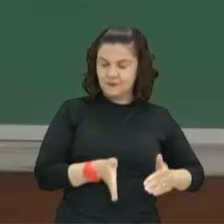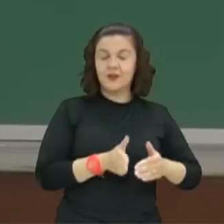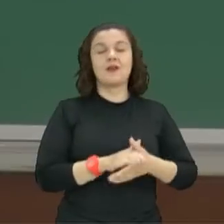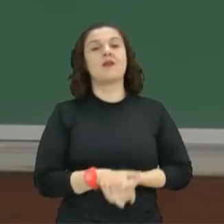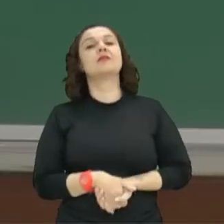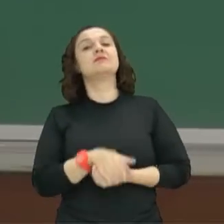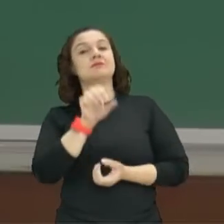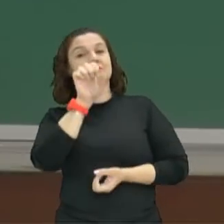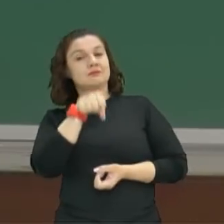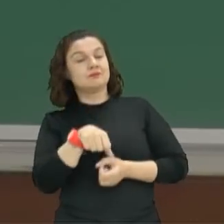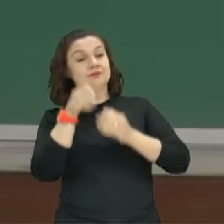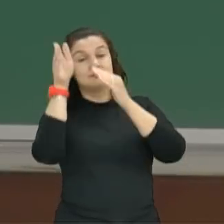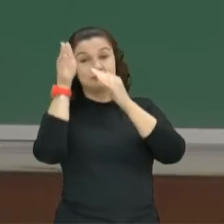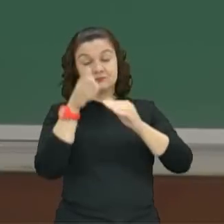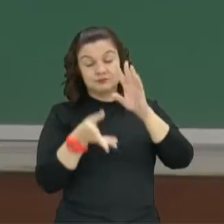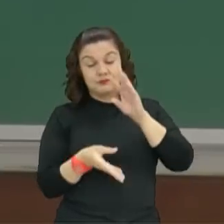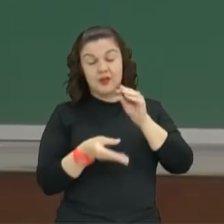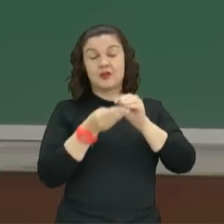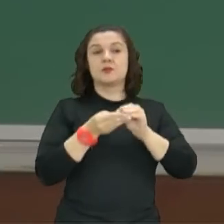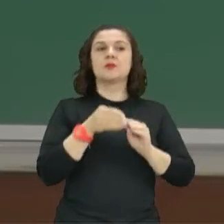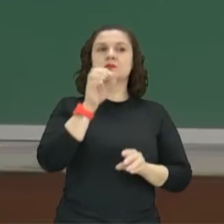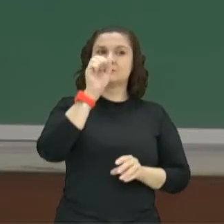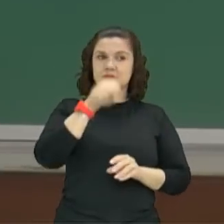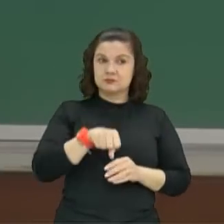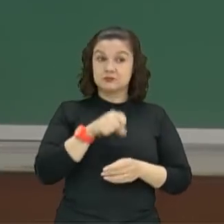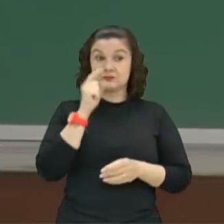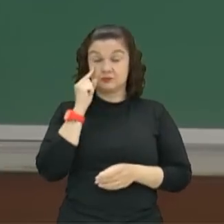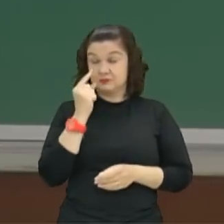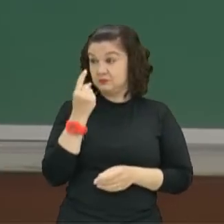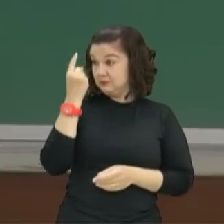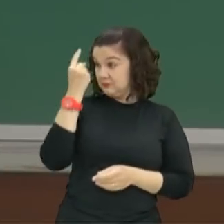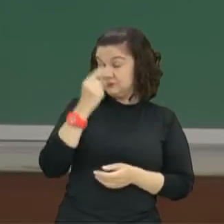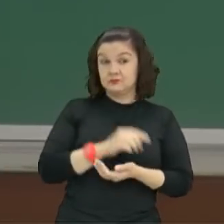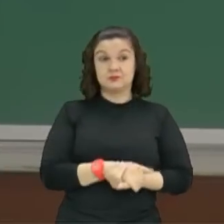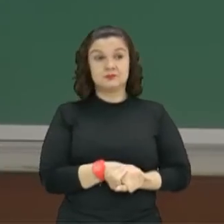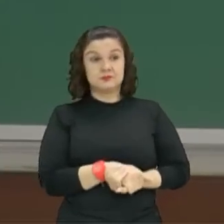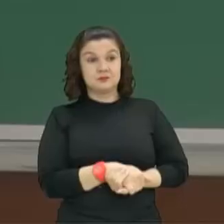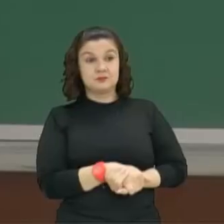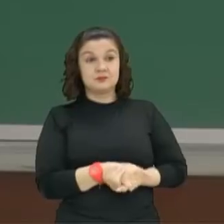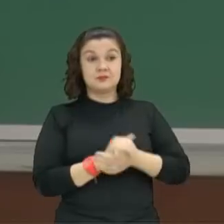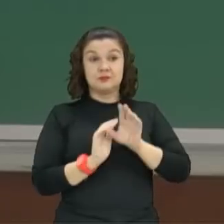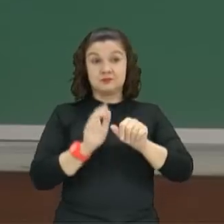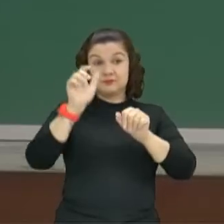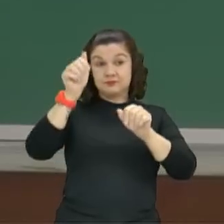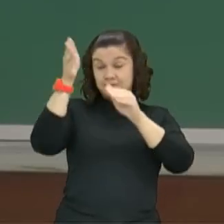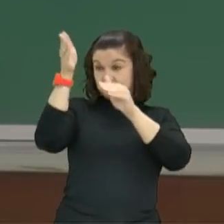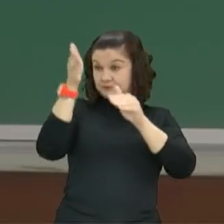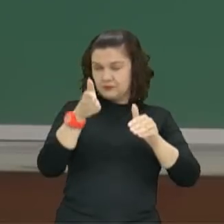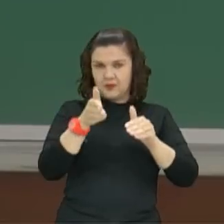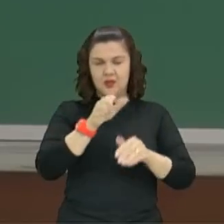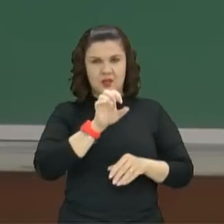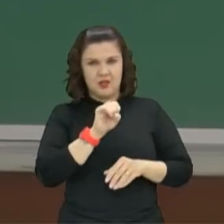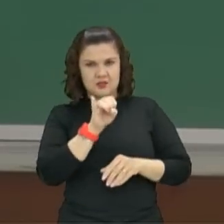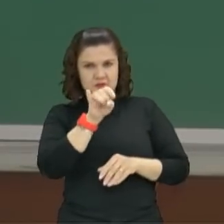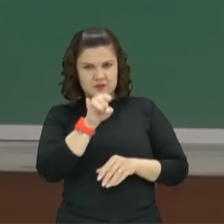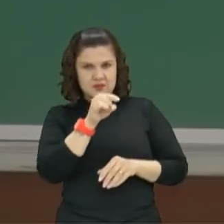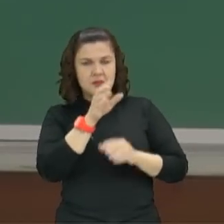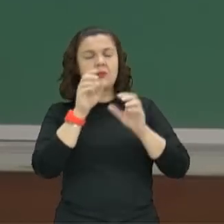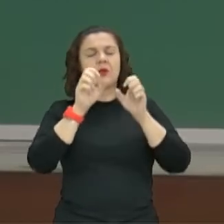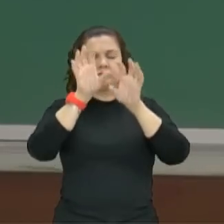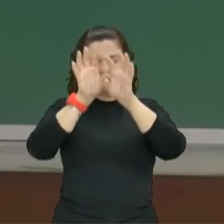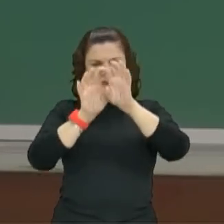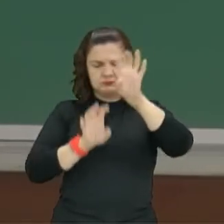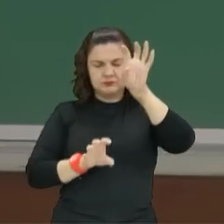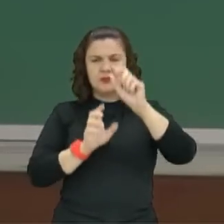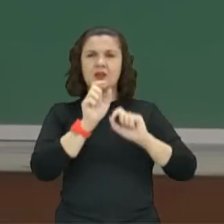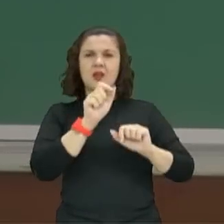Isso, muito bem, dá para simplificar. Exatamente, ó, o A ao cubo com A ao quadrado, tá bom? Se você quiser, você pode desmembrar.